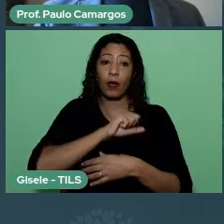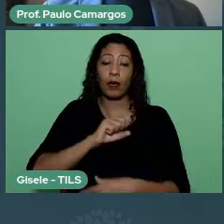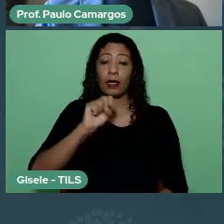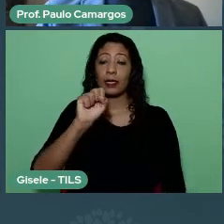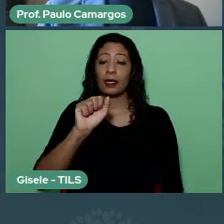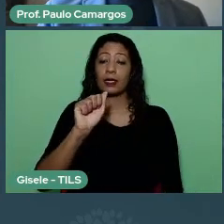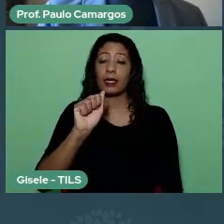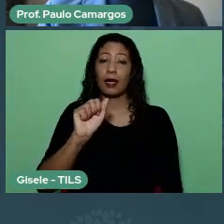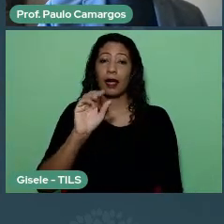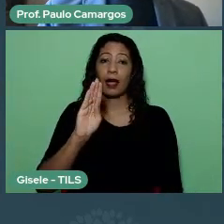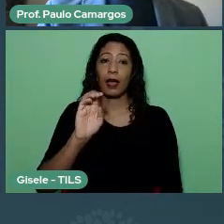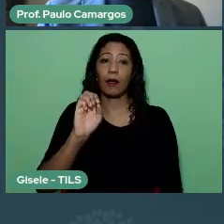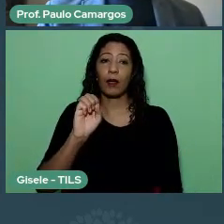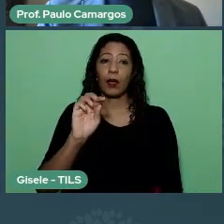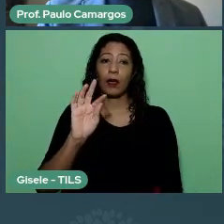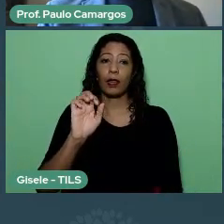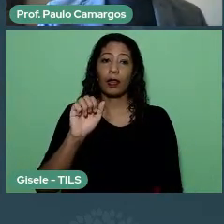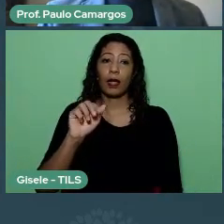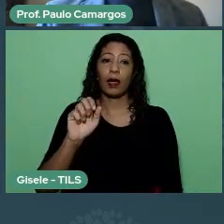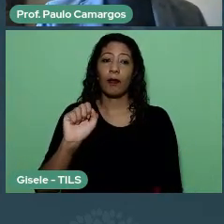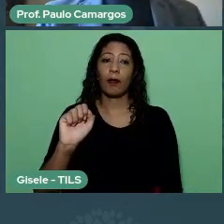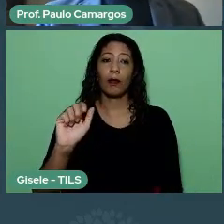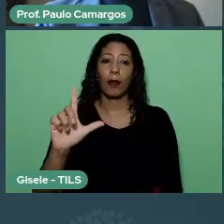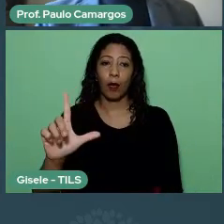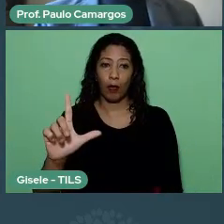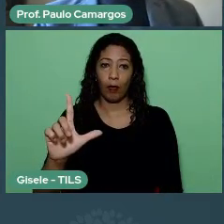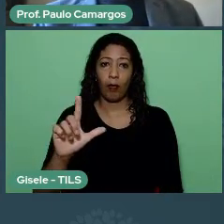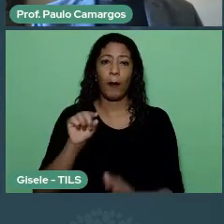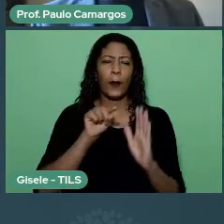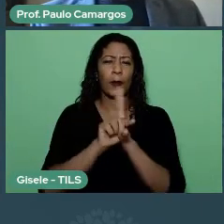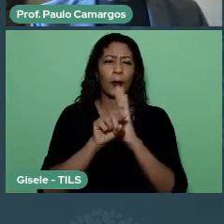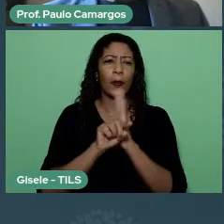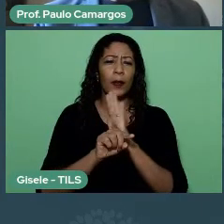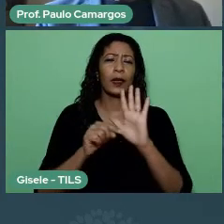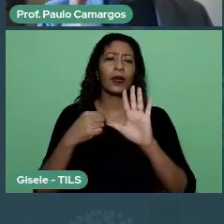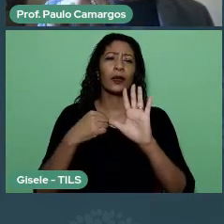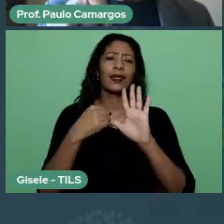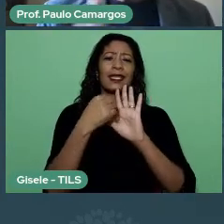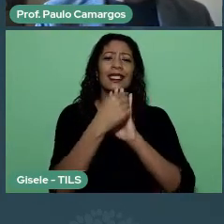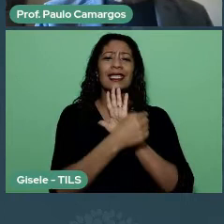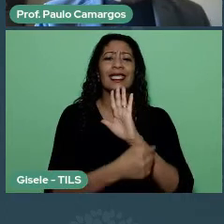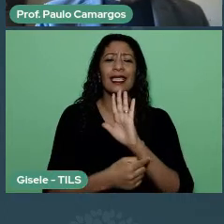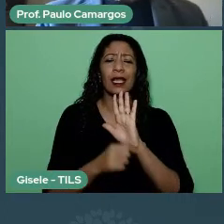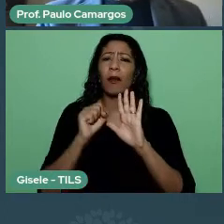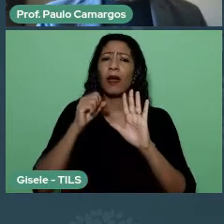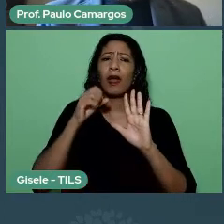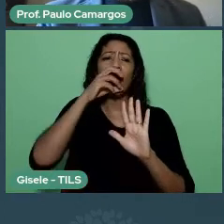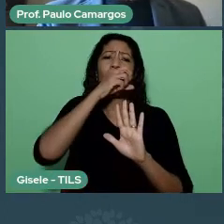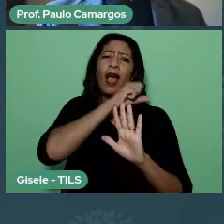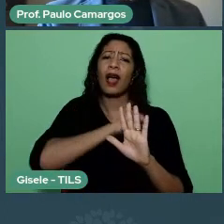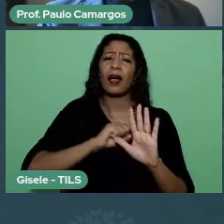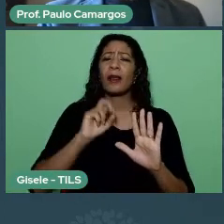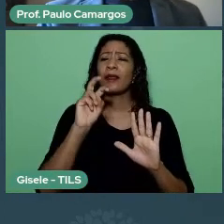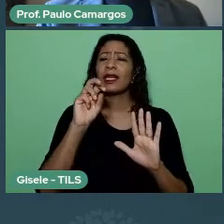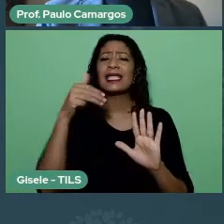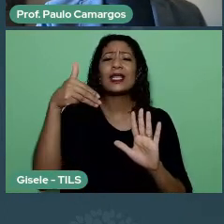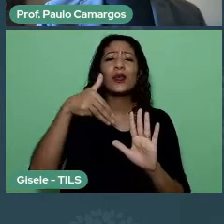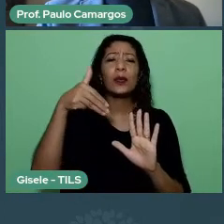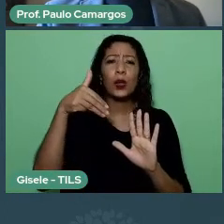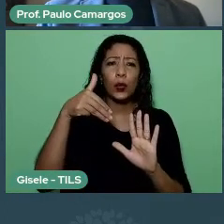salbutamol. Vejam que são 5 perguntas, isso pode ser feita rapidamente, talvez em menos do que 5